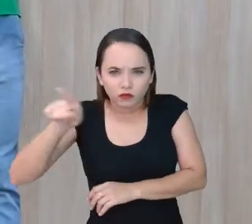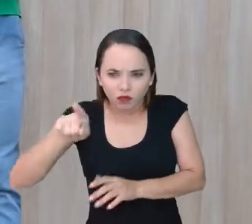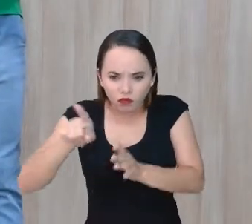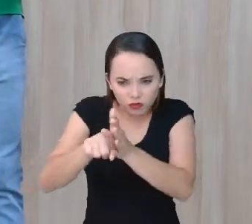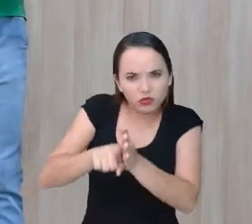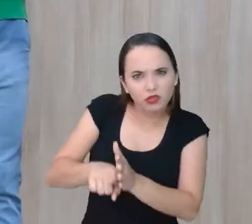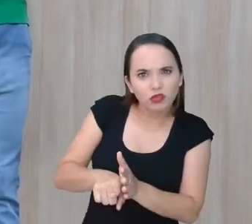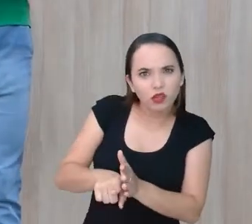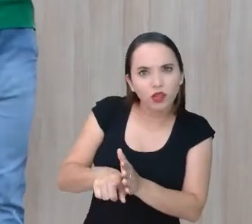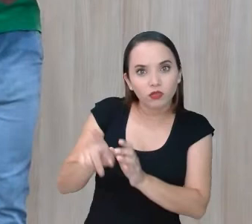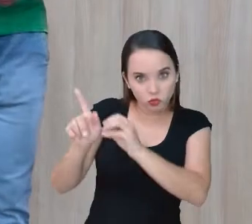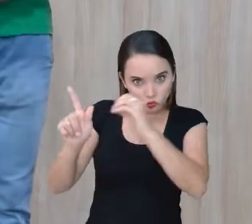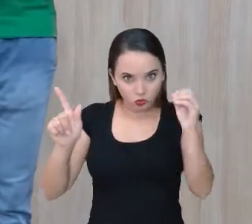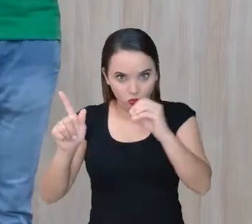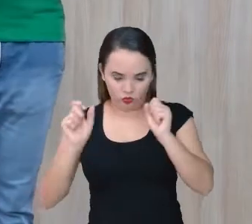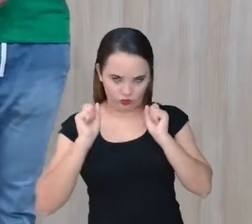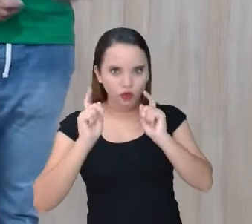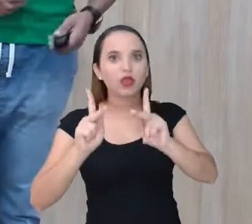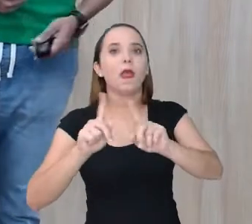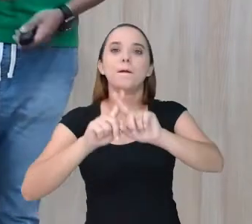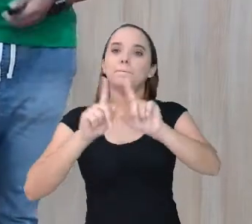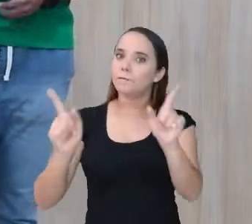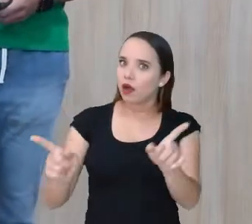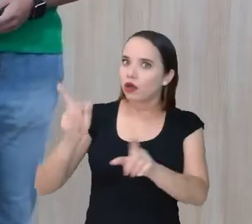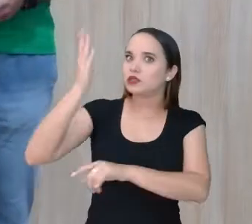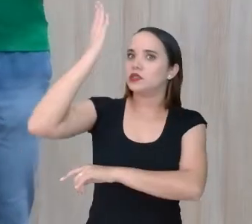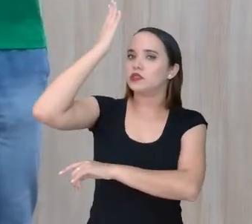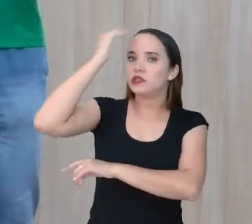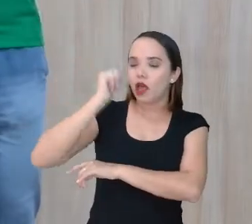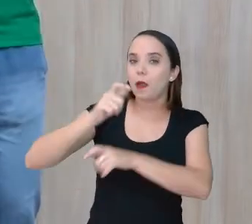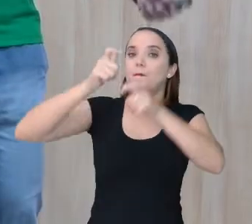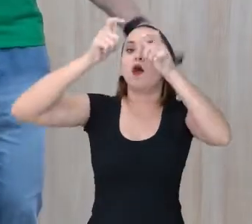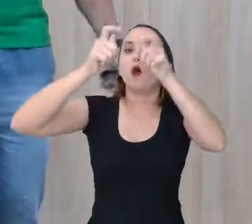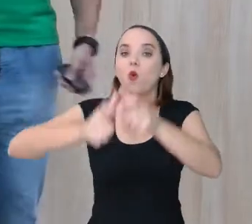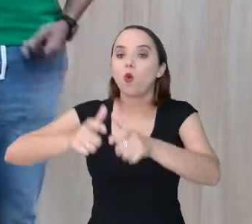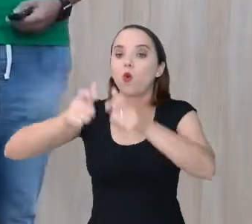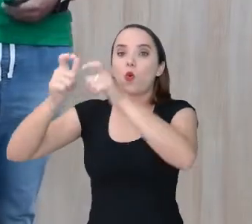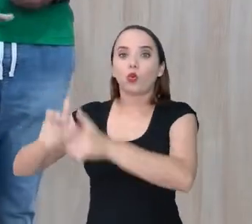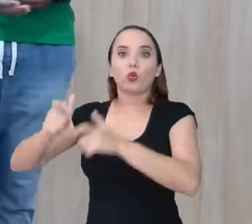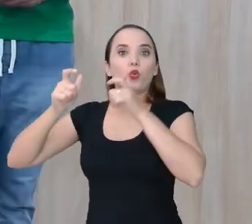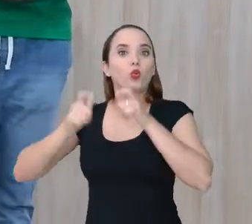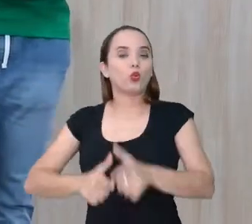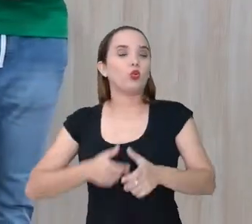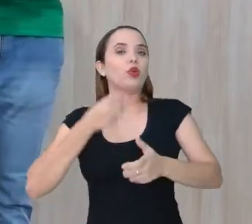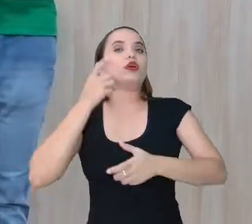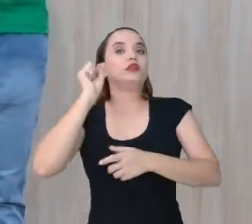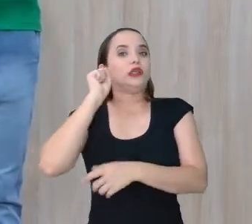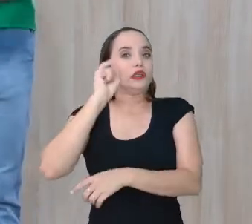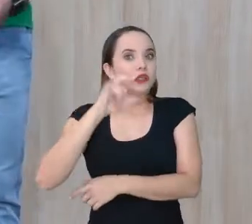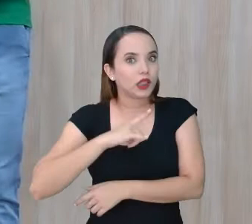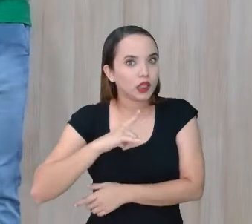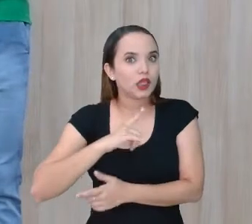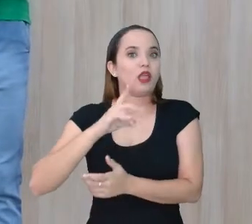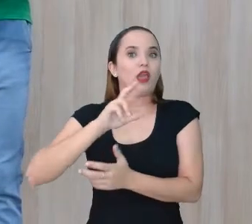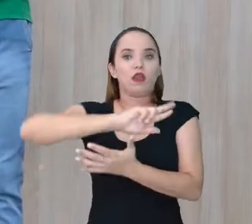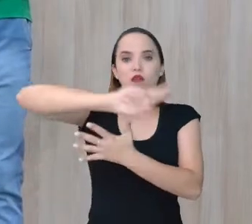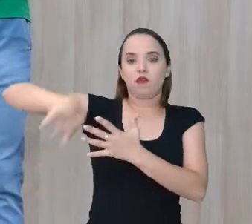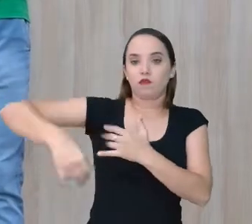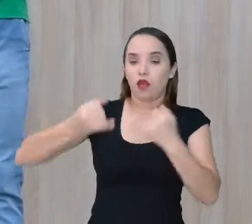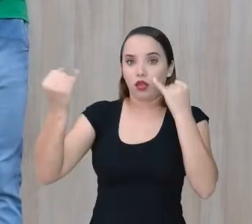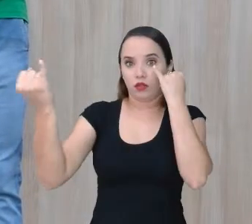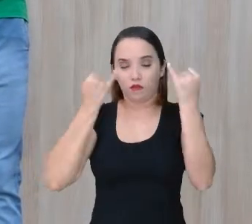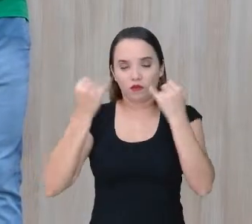lá no Google, beleza, mas pesquisa aí, procura por várias fontes, certo? Porque a quantidade